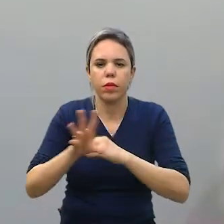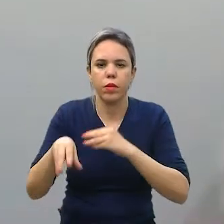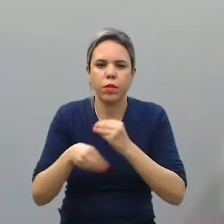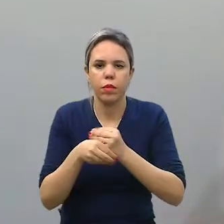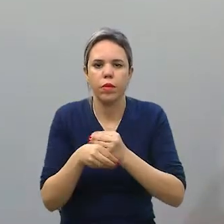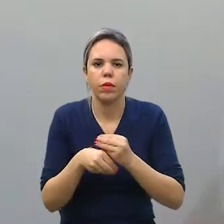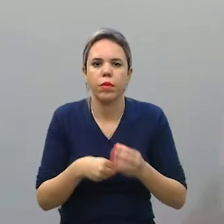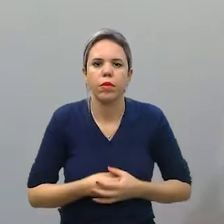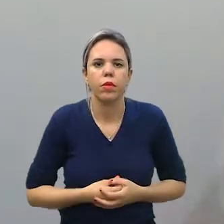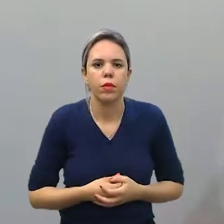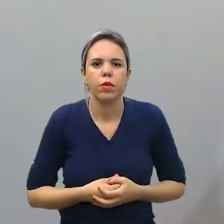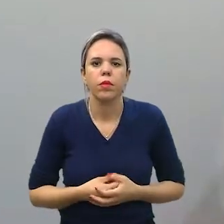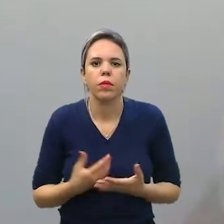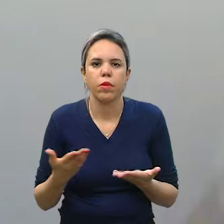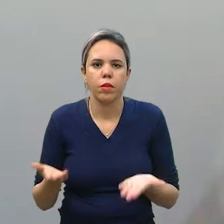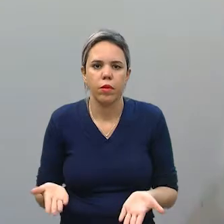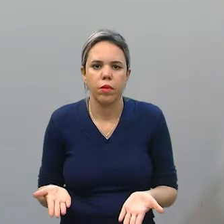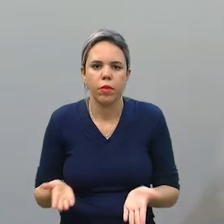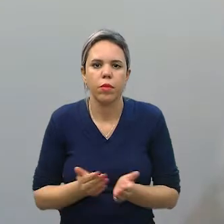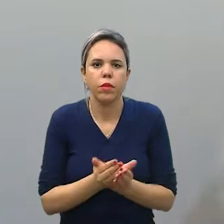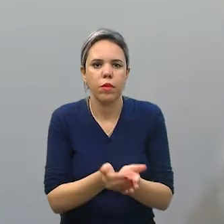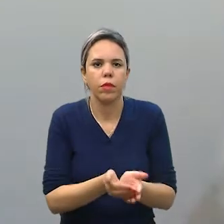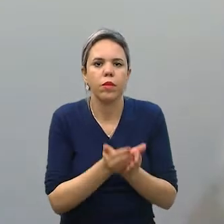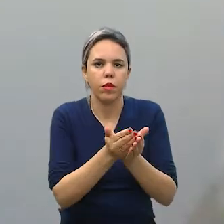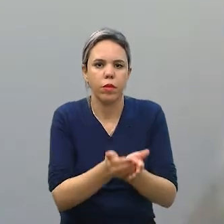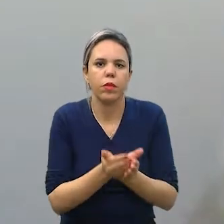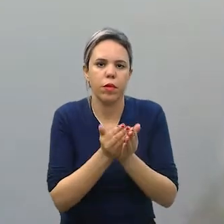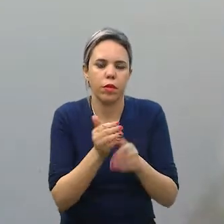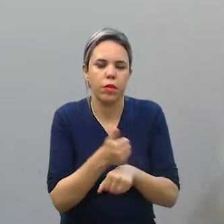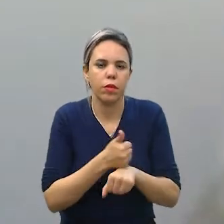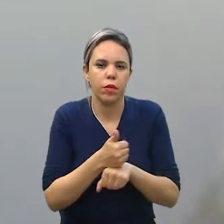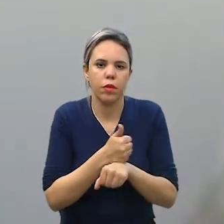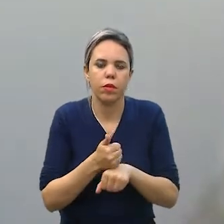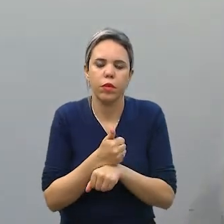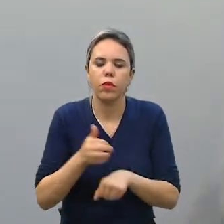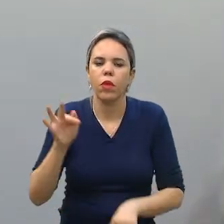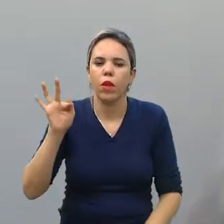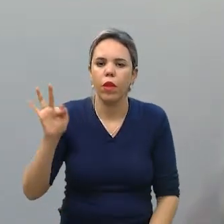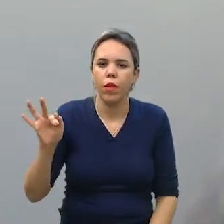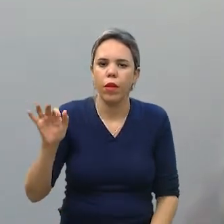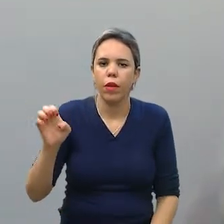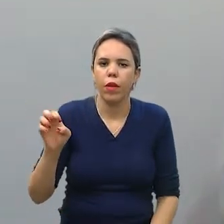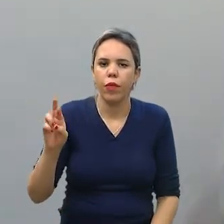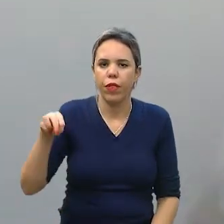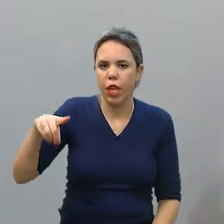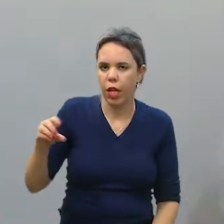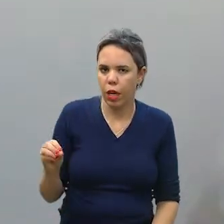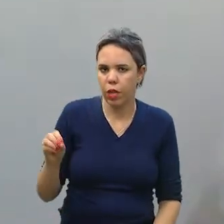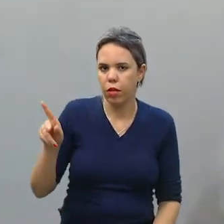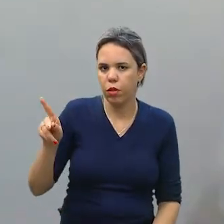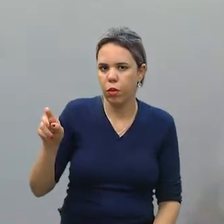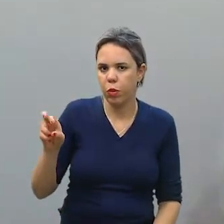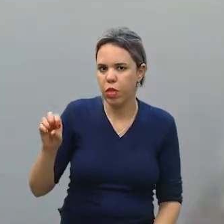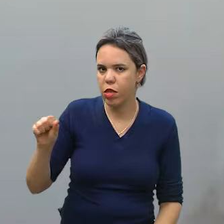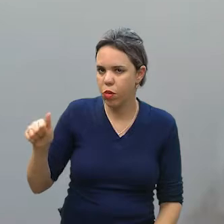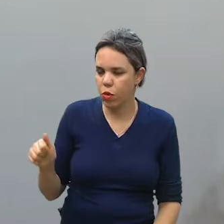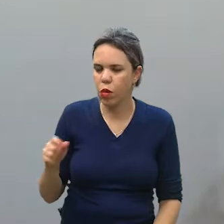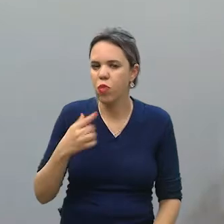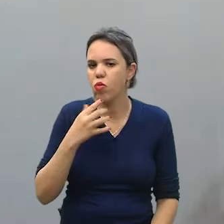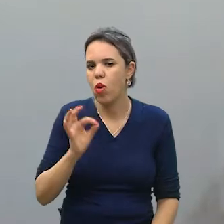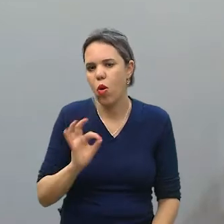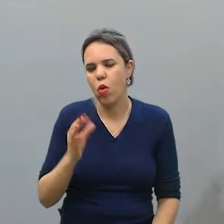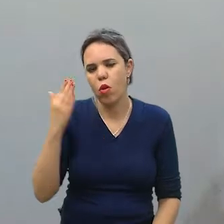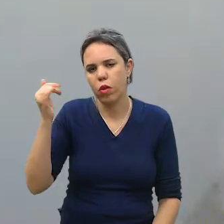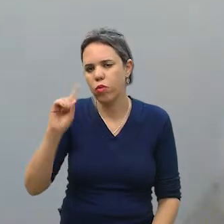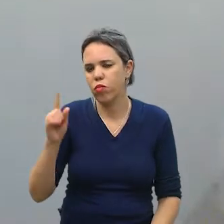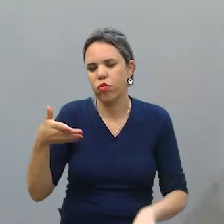complementares do Marinheiro, do Fernando Pessoa, que é uma obra que não é tão conhecida e que, portanto, não está muito acessível